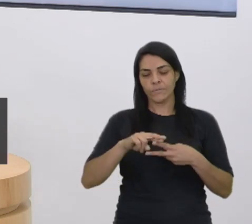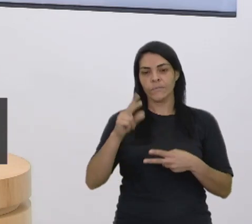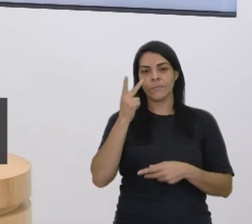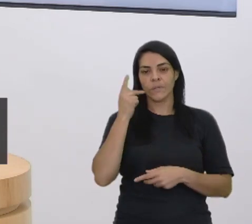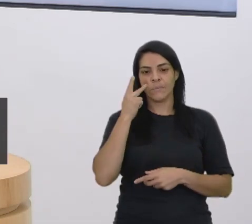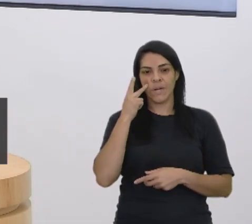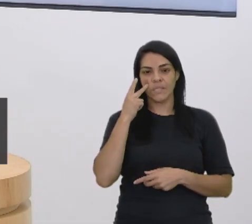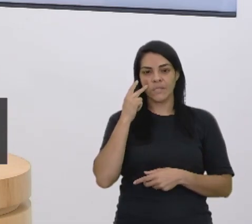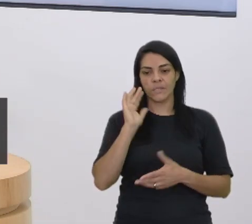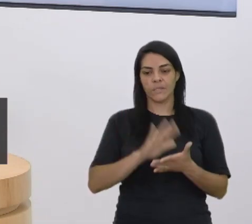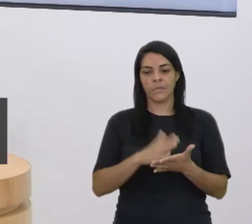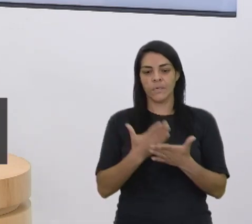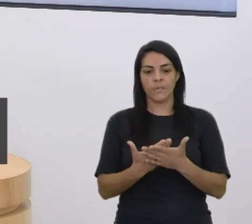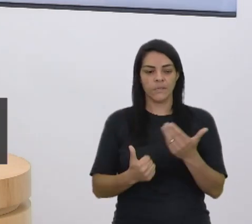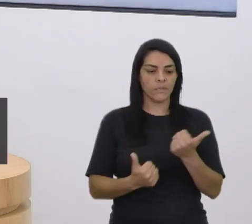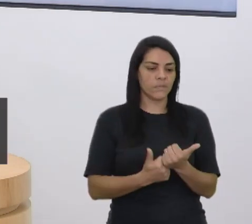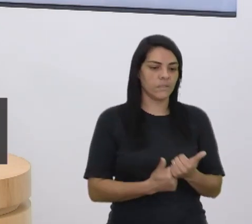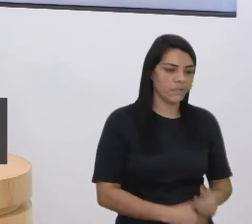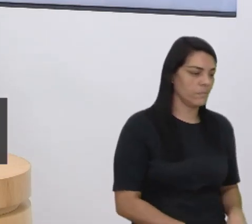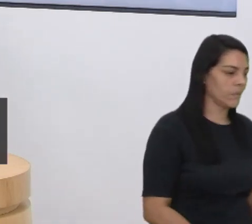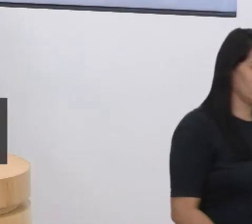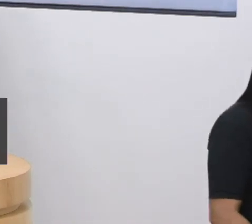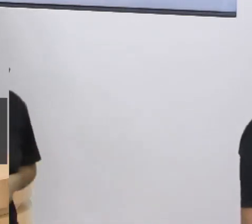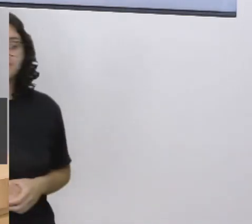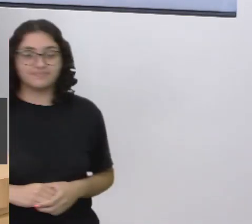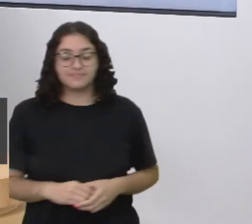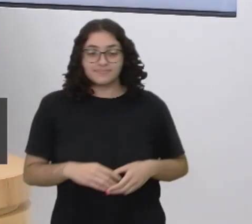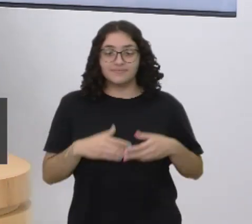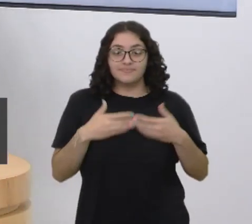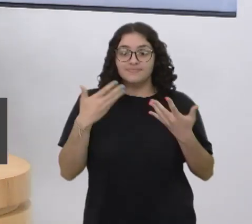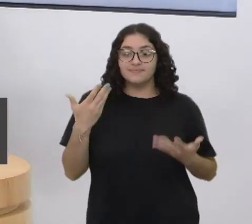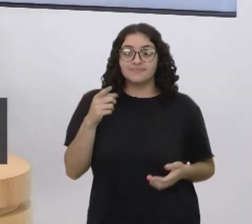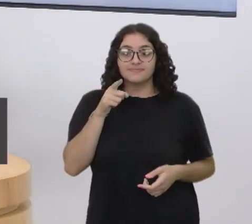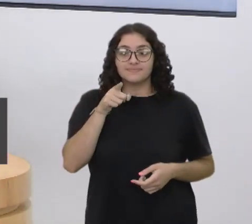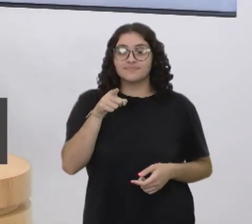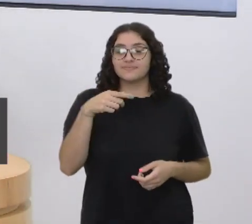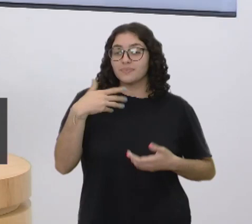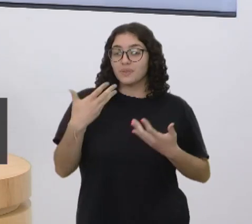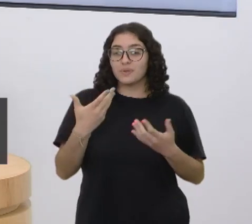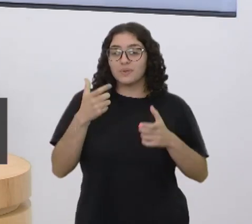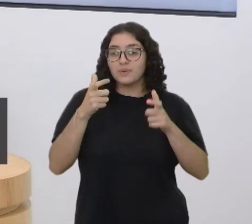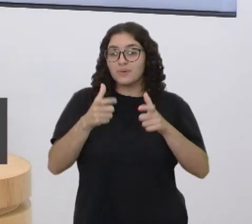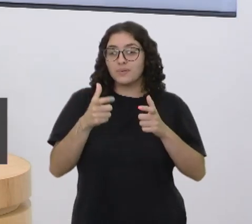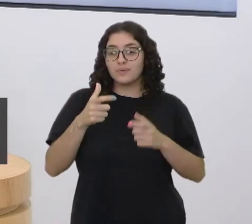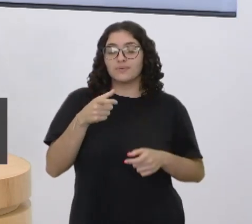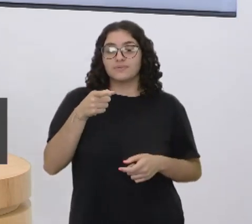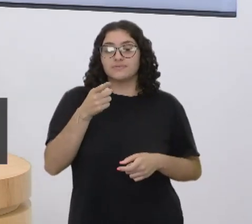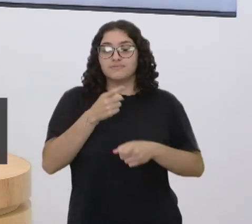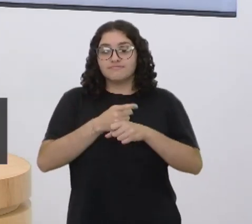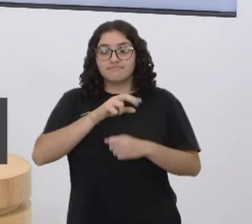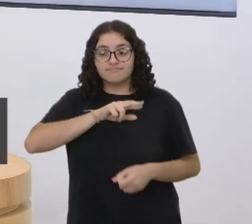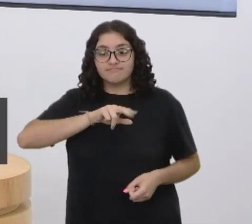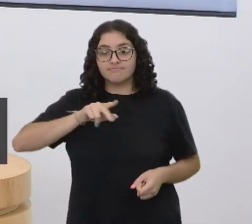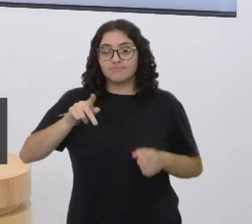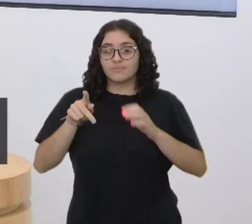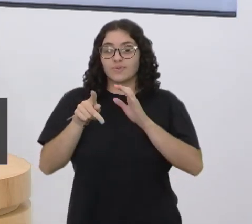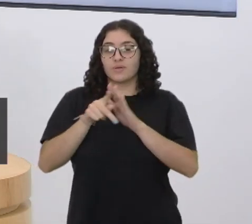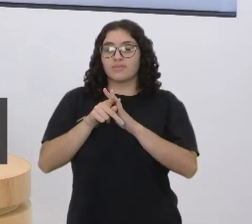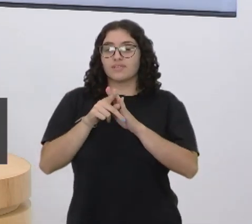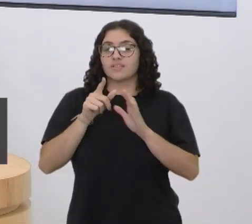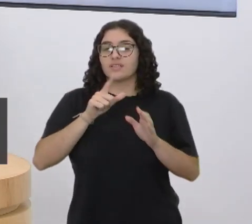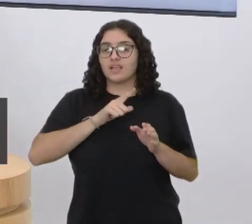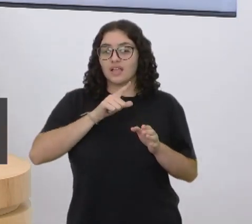naturais. Nada. Ah, mas e o seu celular? Bom, você acha que o ferro veio da onde? Você acha que os elementos que constituem a